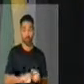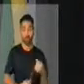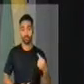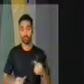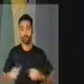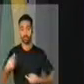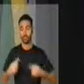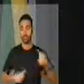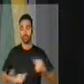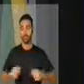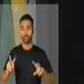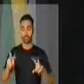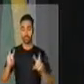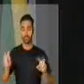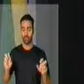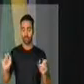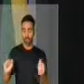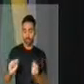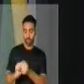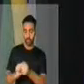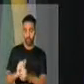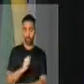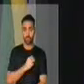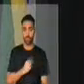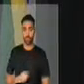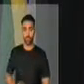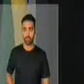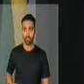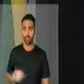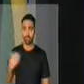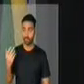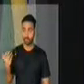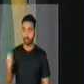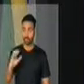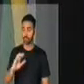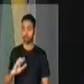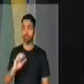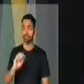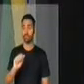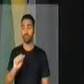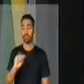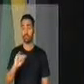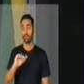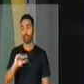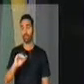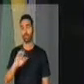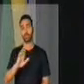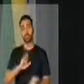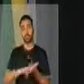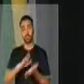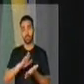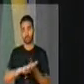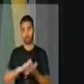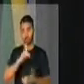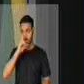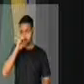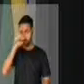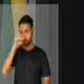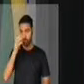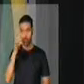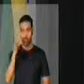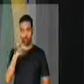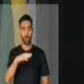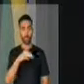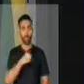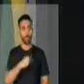assunto com o ministro Ricardo Barros. Então, mais uma vez, Caio Nácio, parabéns a Vossa Excelência pela iniciativa, ao ministro